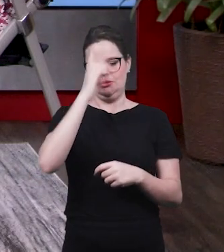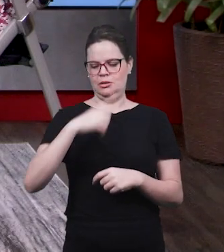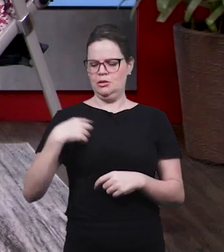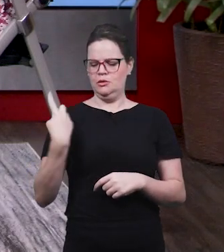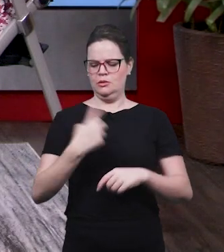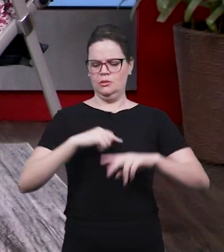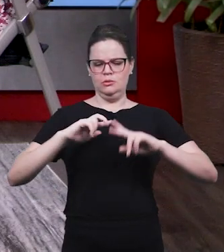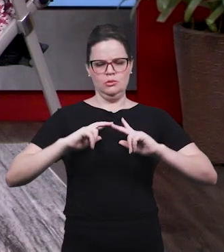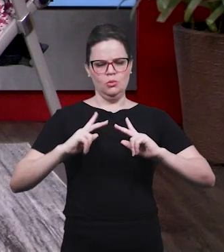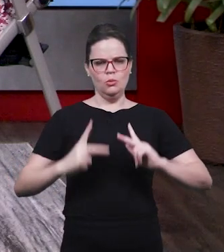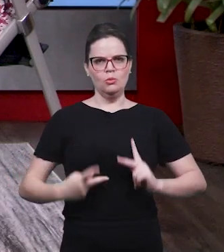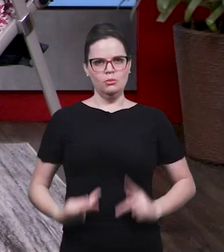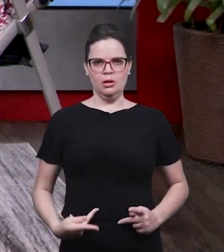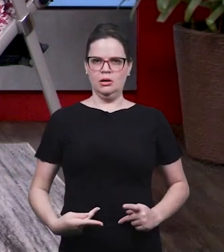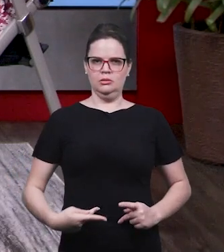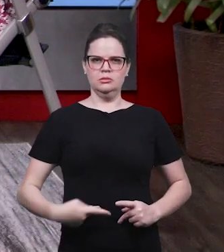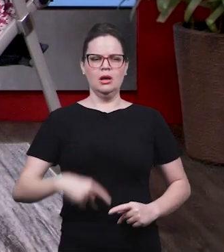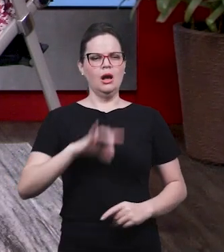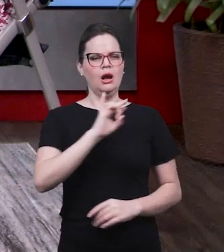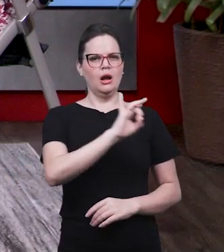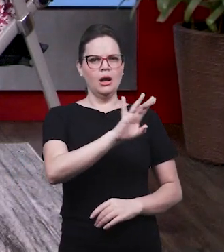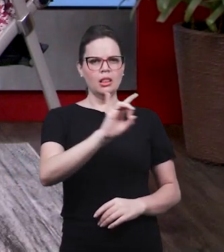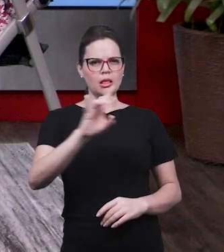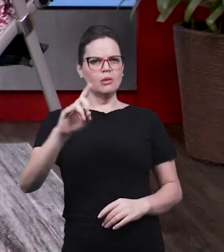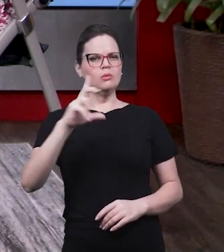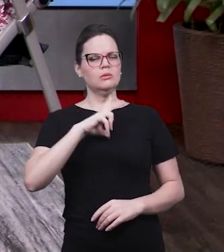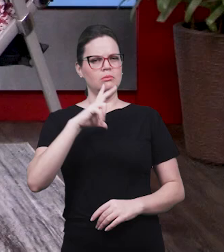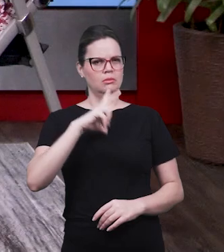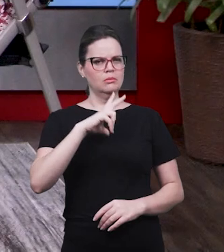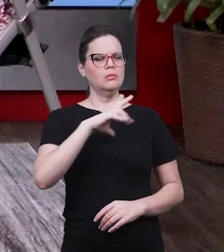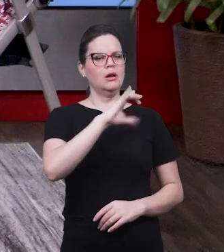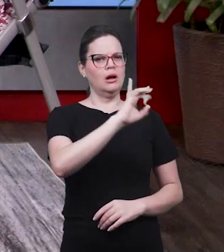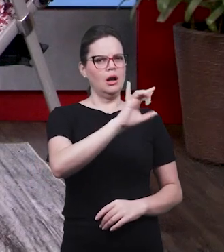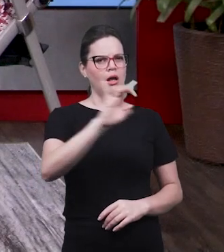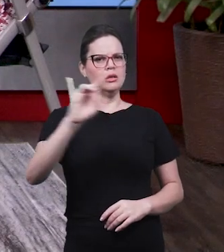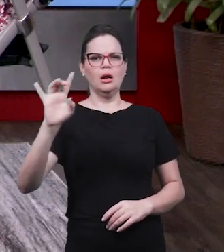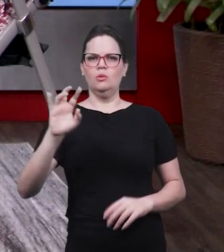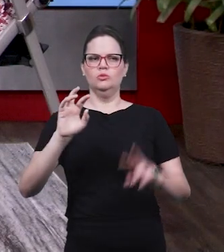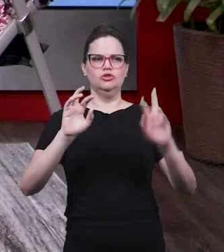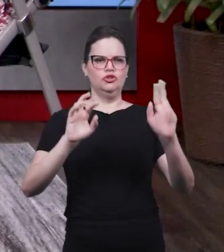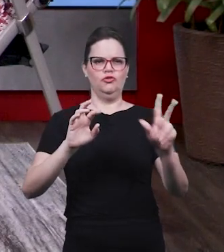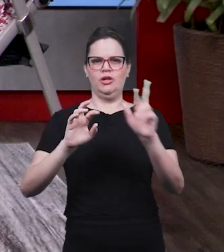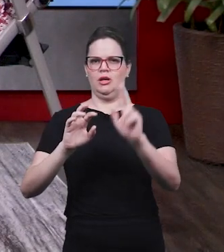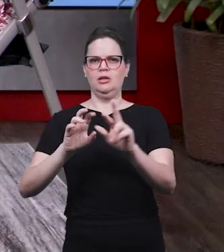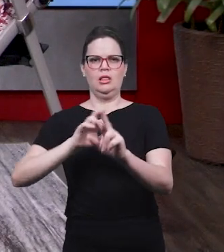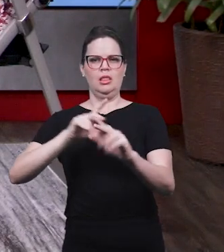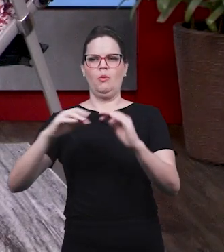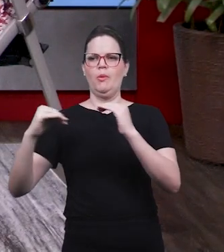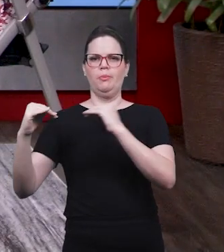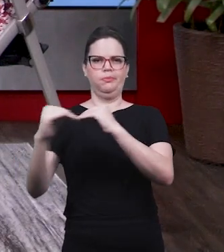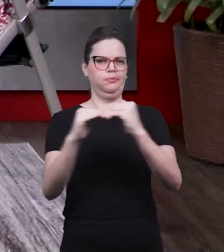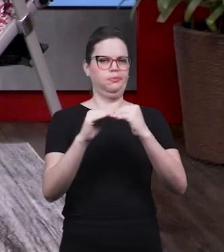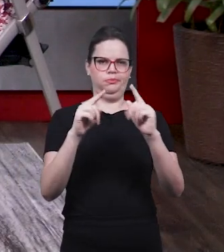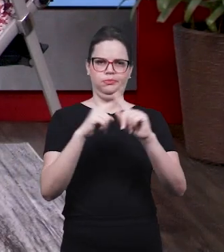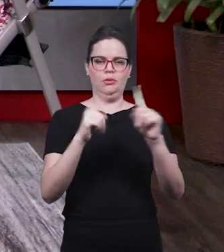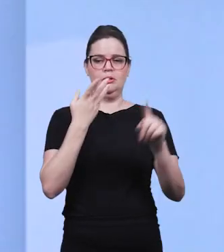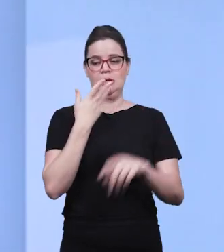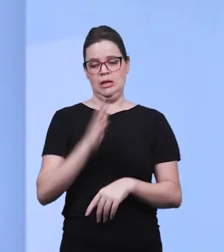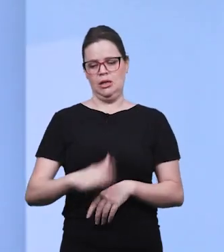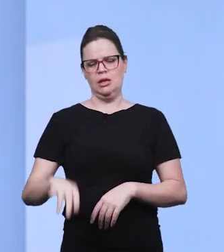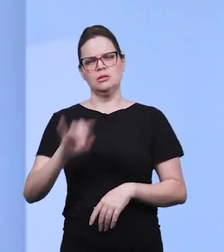nós somos seres únicos, as crianças também têm as suas diferenças, mas em termos